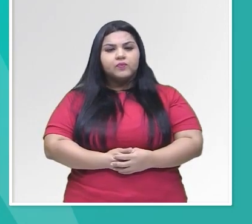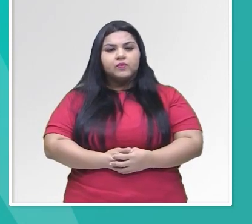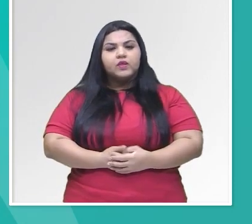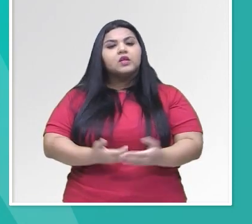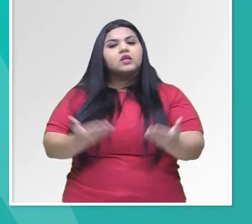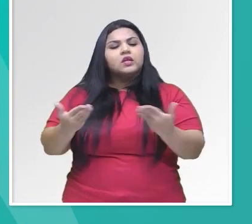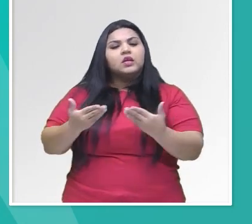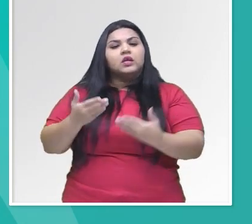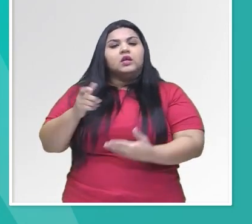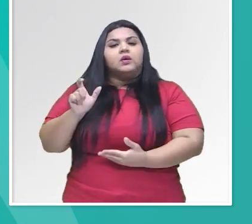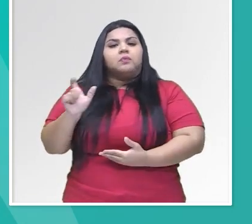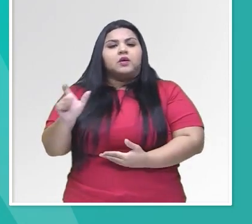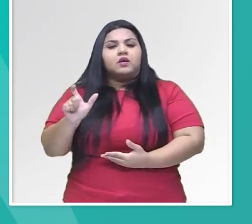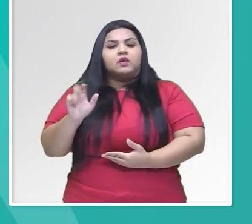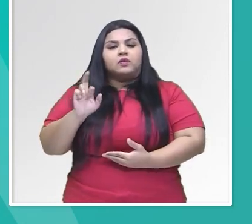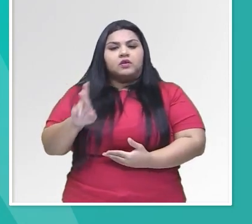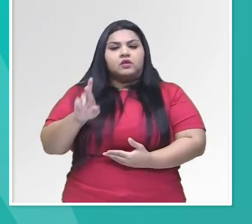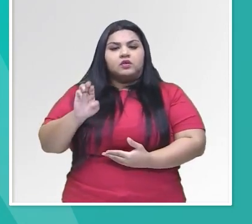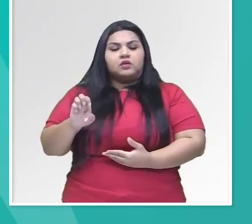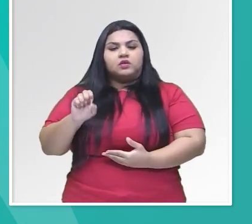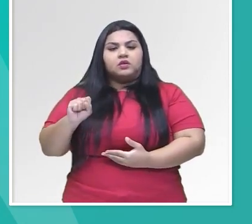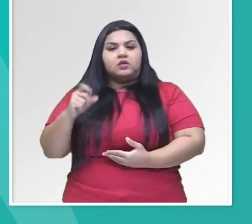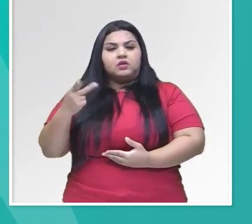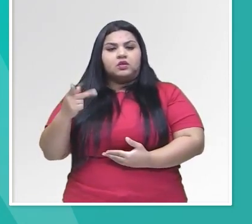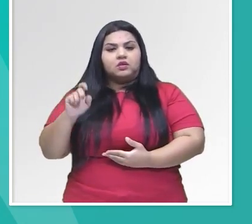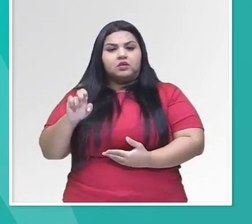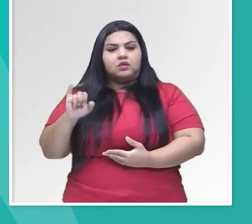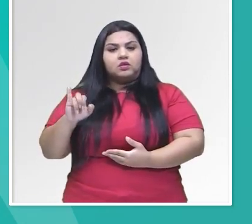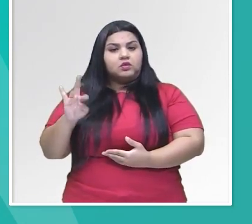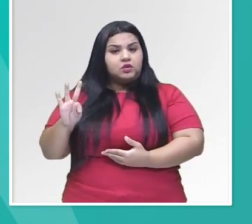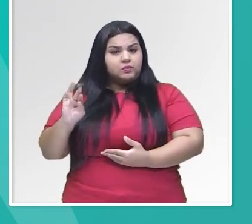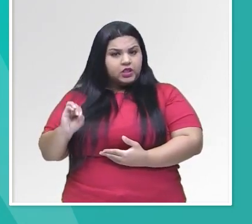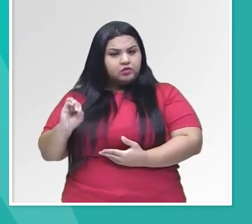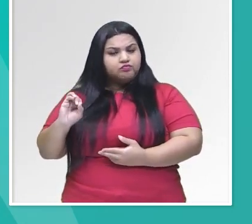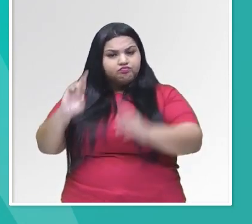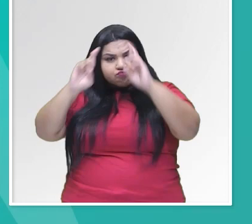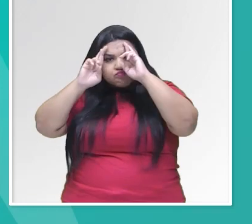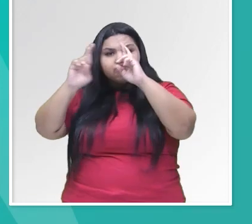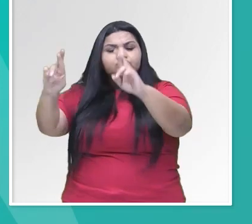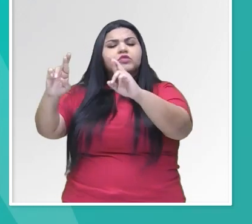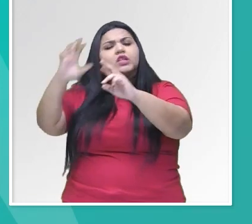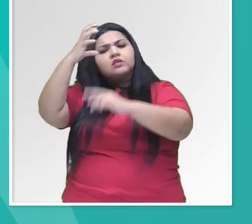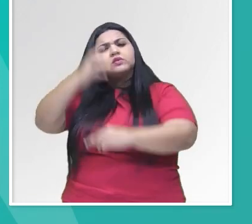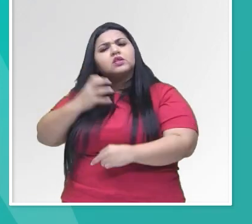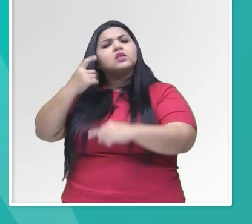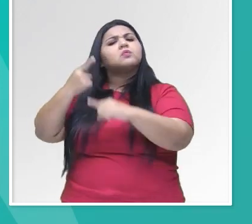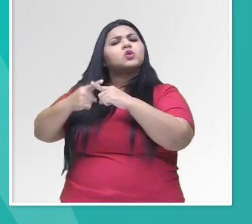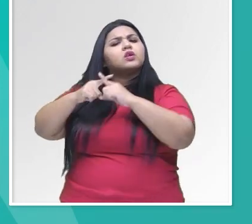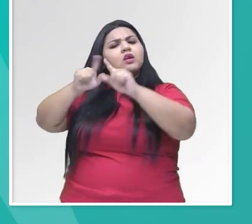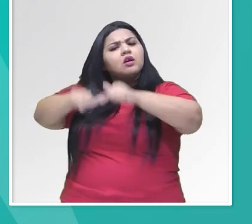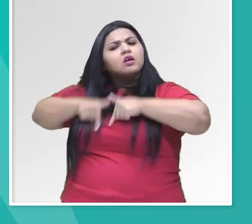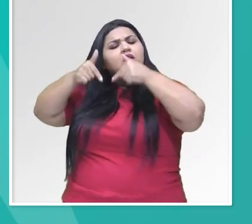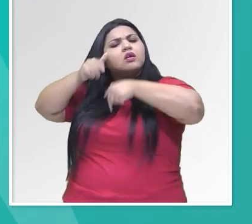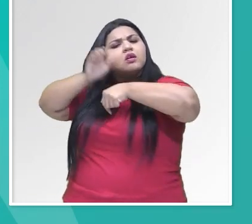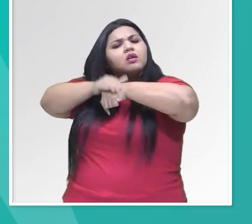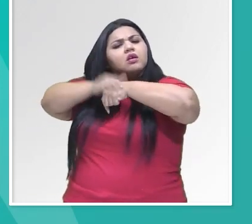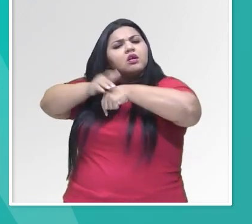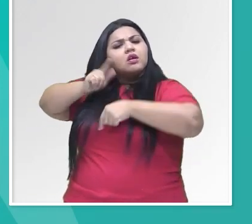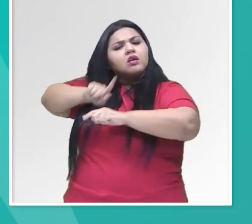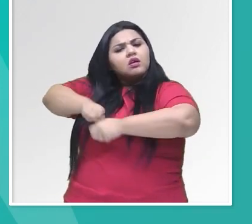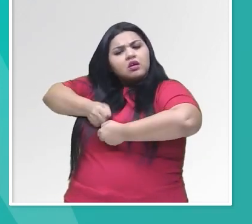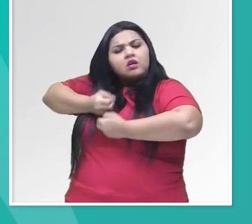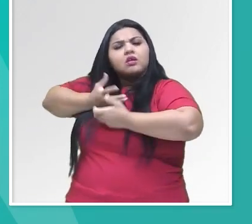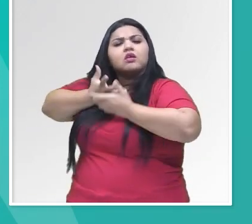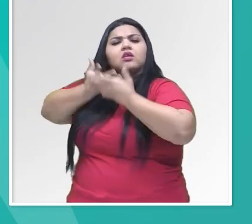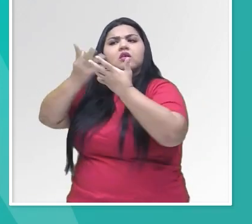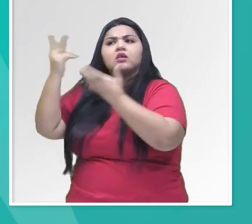Esta palavra respeito, ela é muito séria, porque ela significa uma atitude interna de aceitação